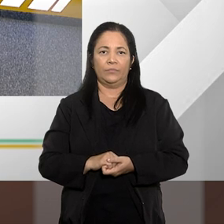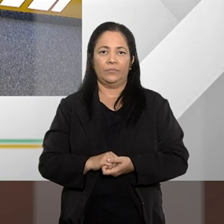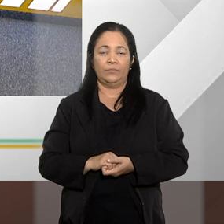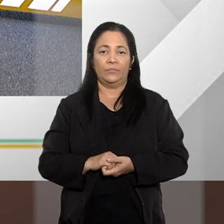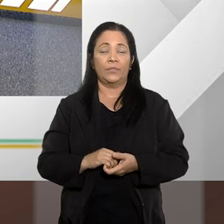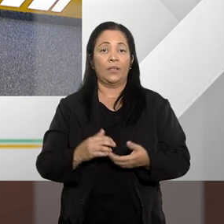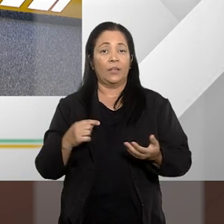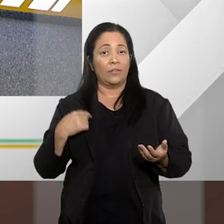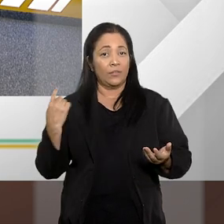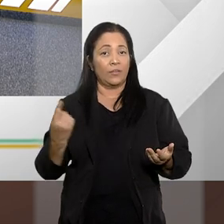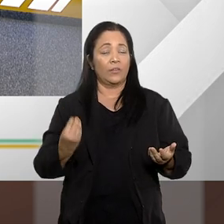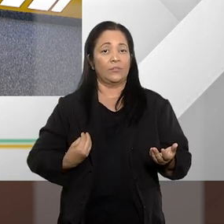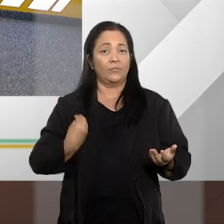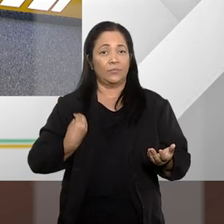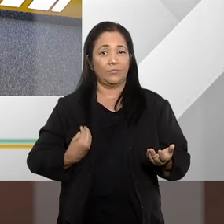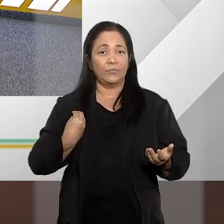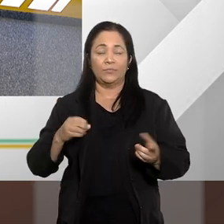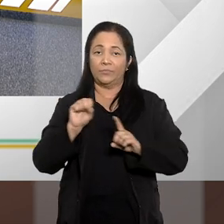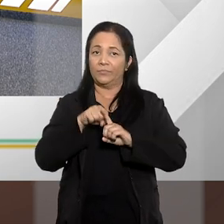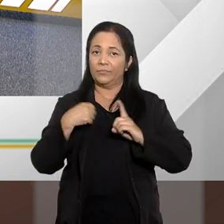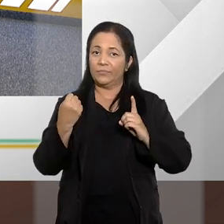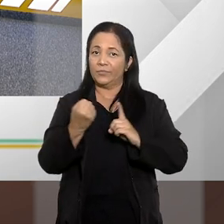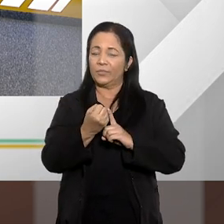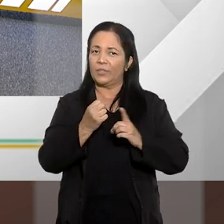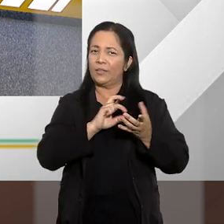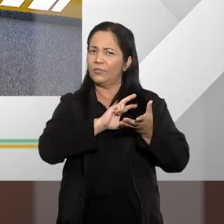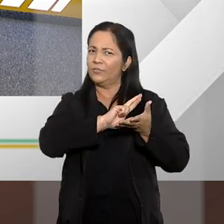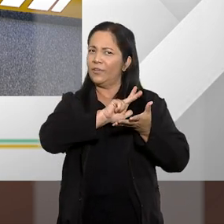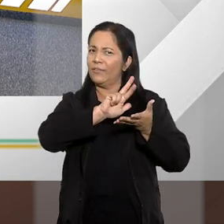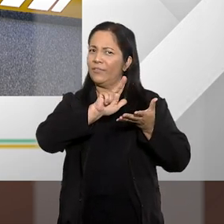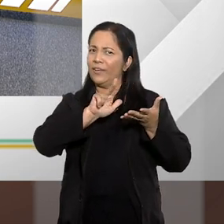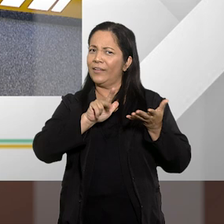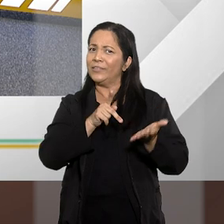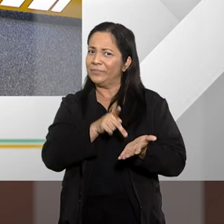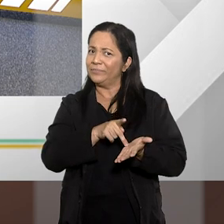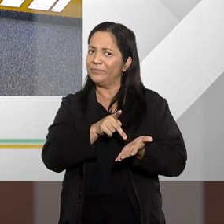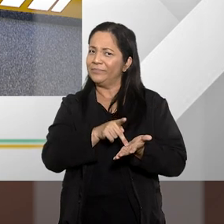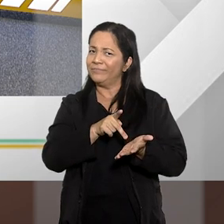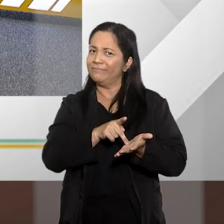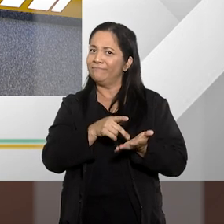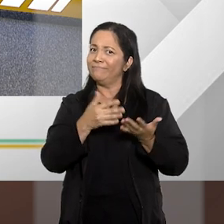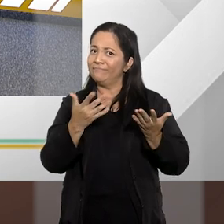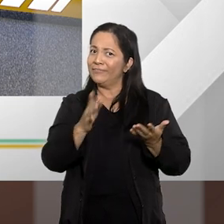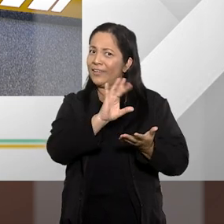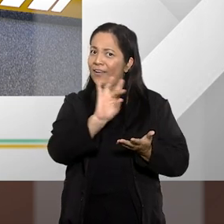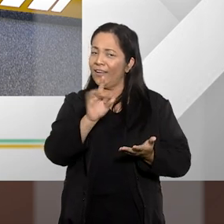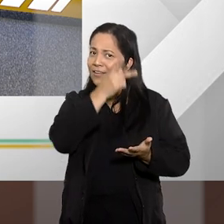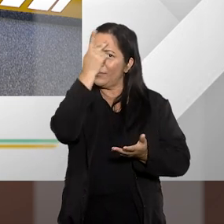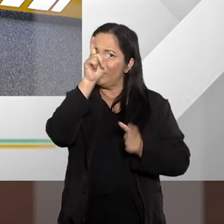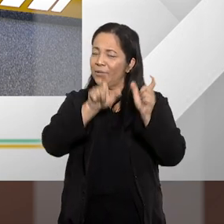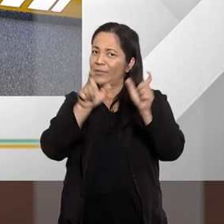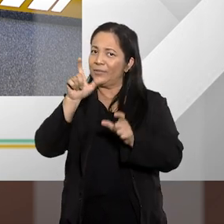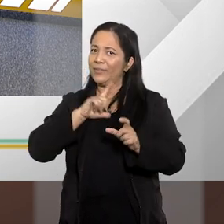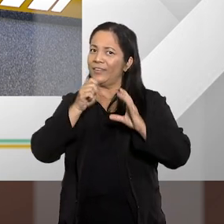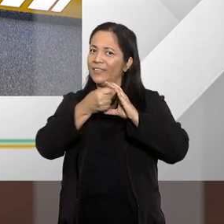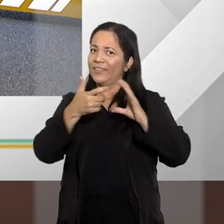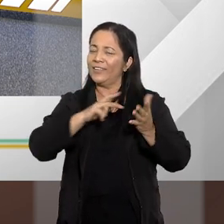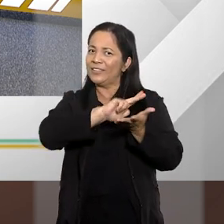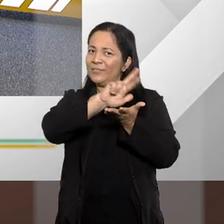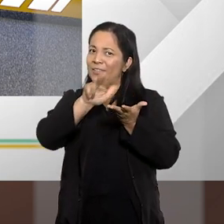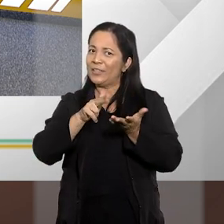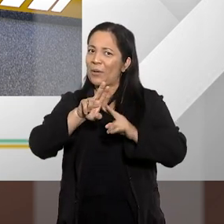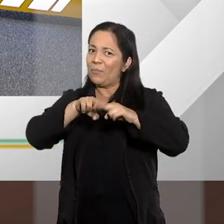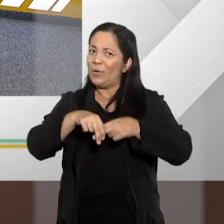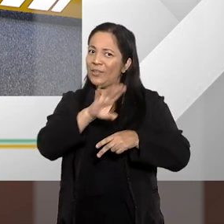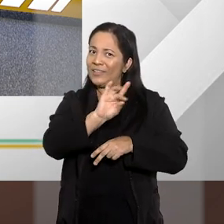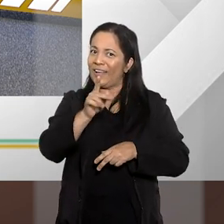Nós vivemos em uma sociedade plural e bem diversa. E são justamente essas diferenças que nos tornam únicos,